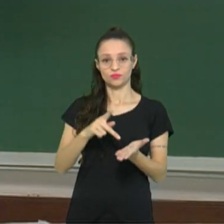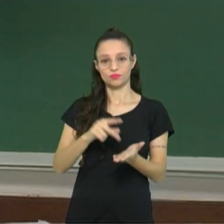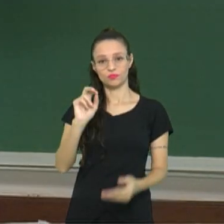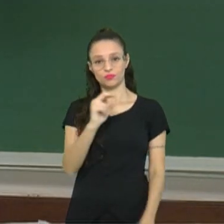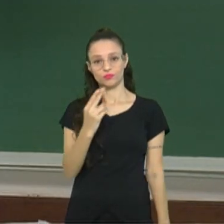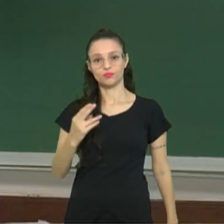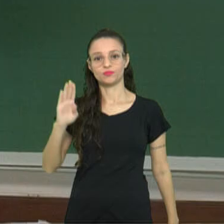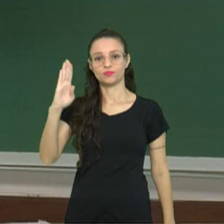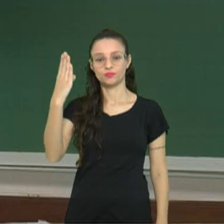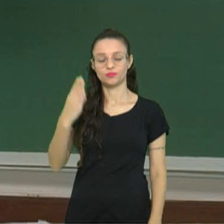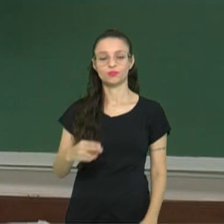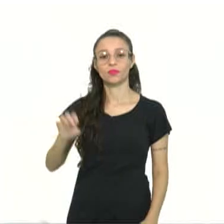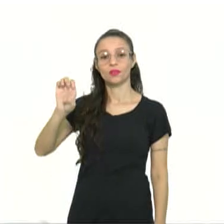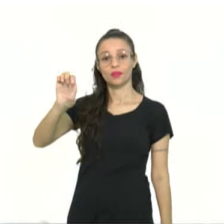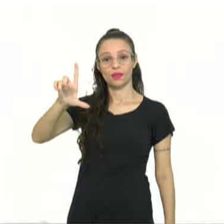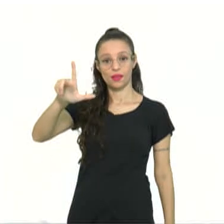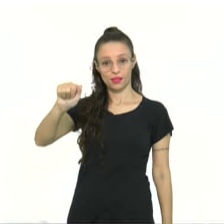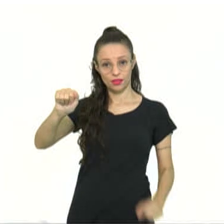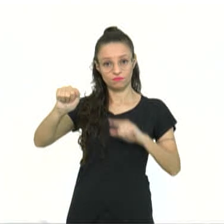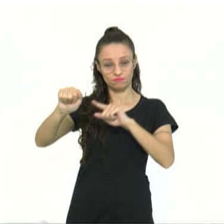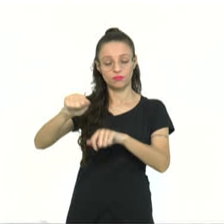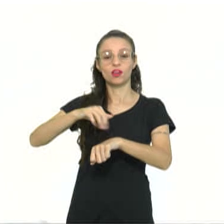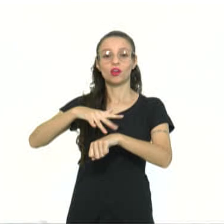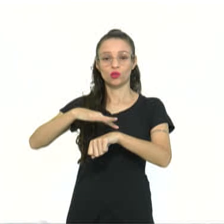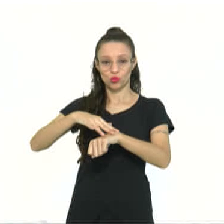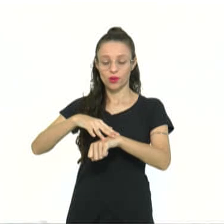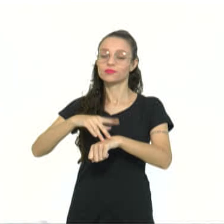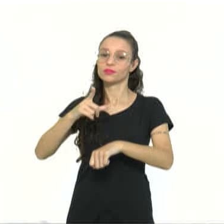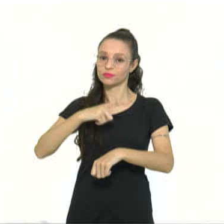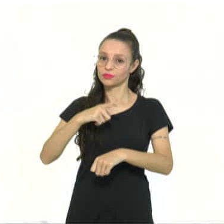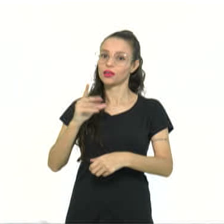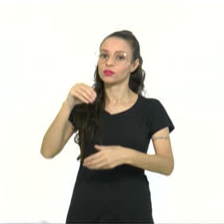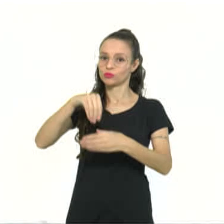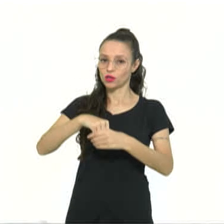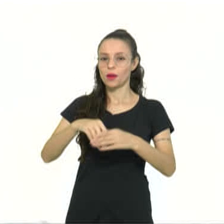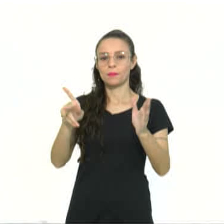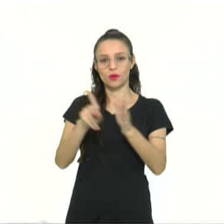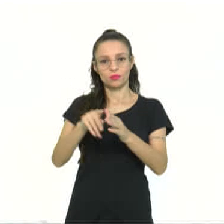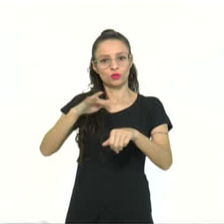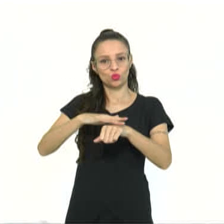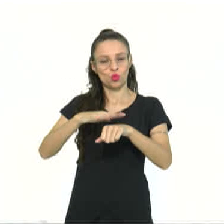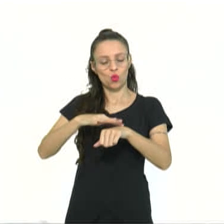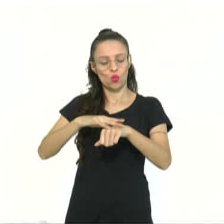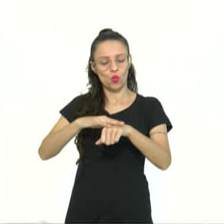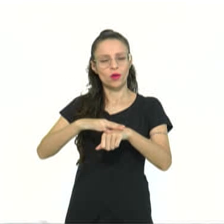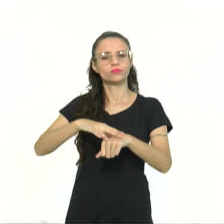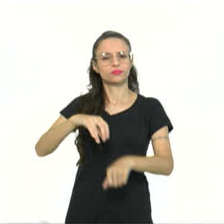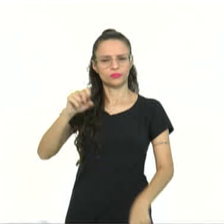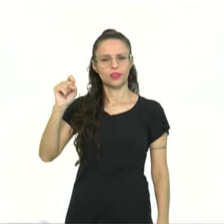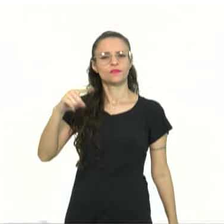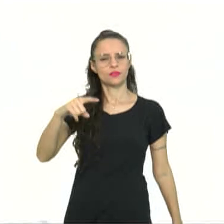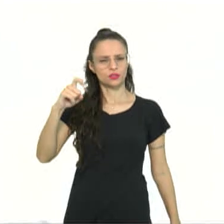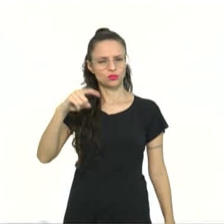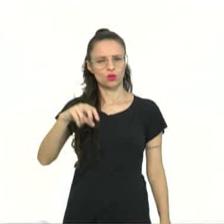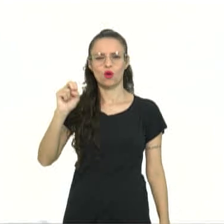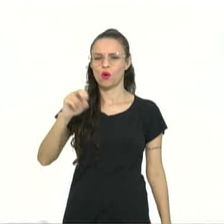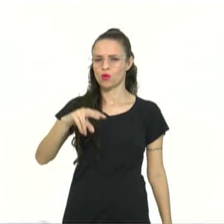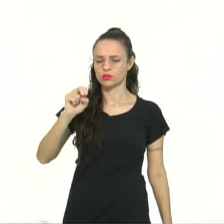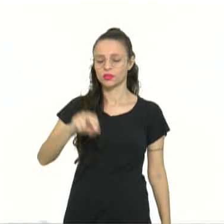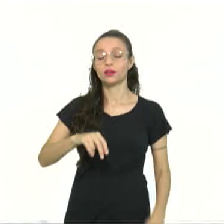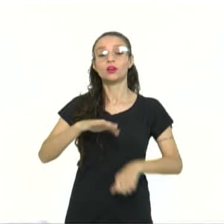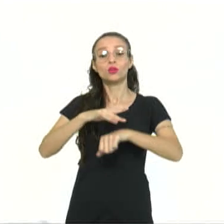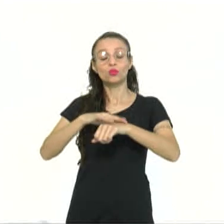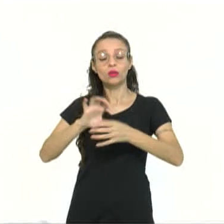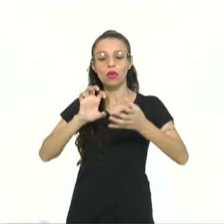A próxima, a ELA é uma doença incluída no grupo das doenças infecciosas, verdadeiro ou falso. Doenças